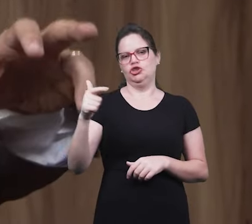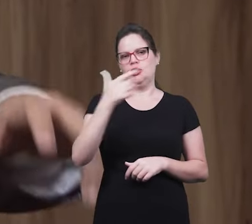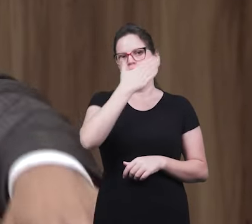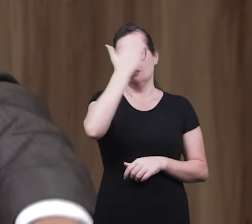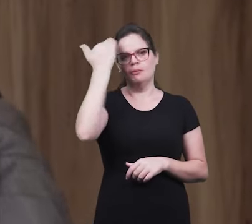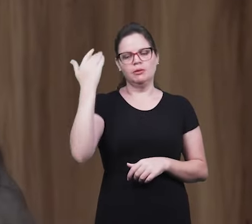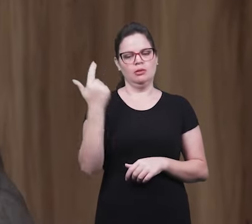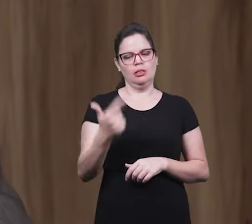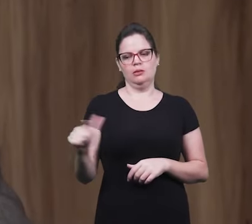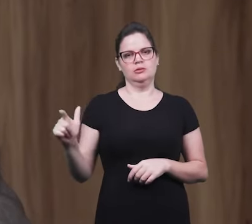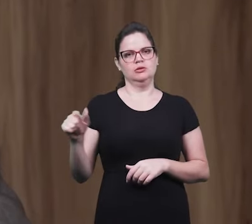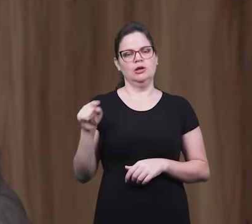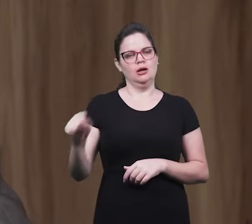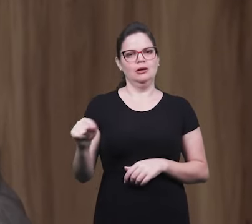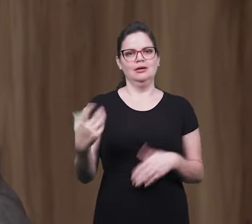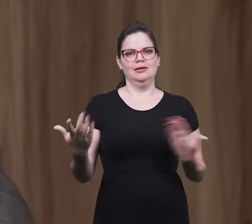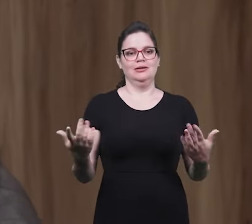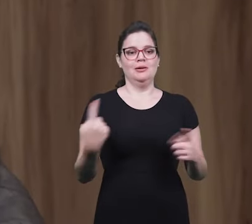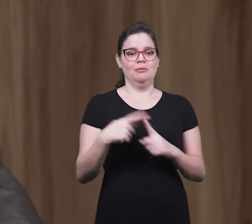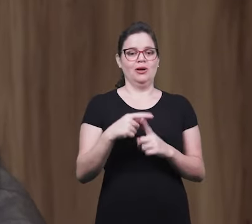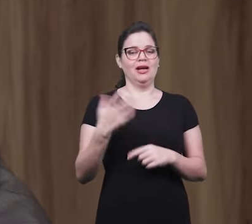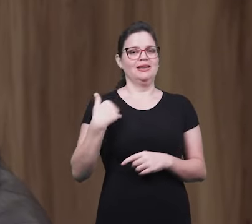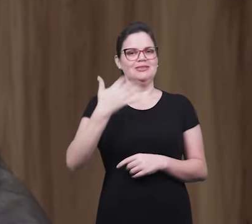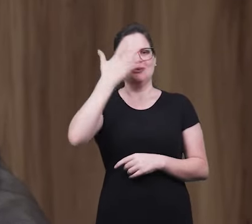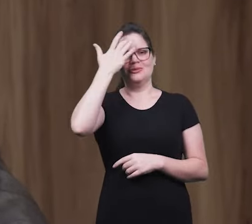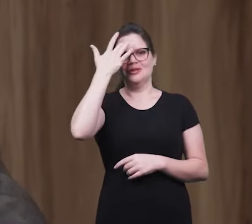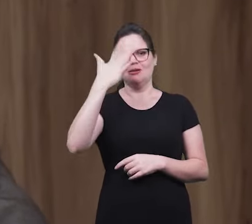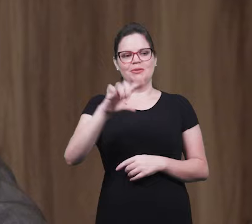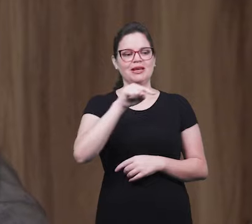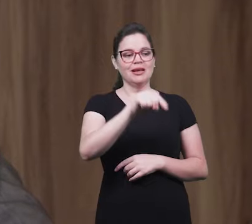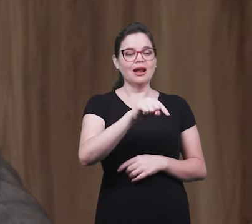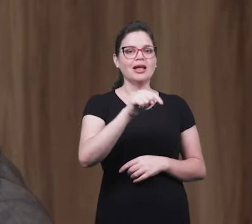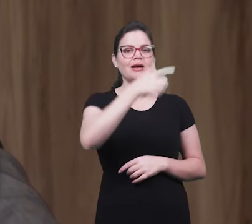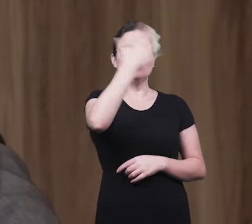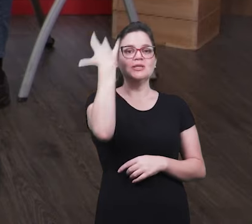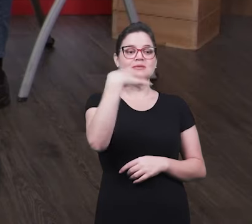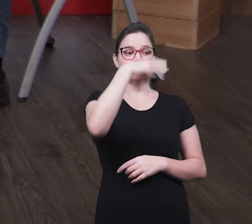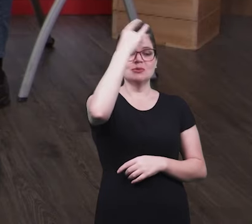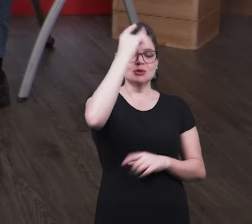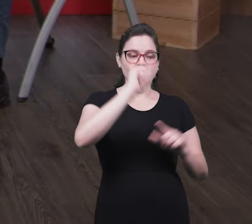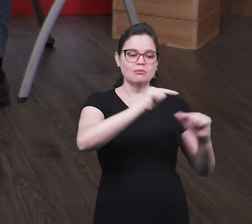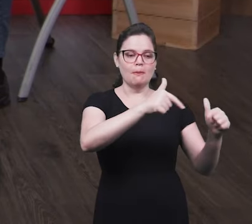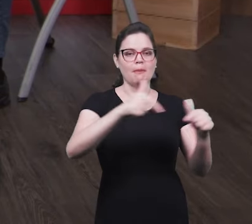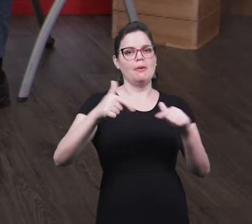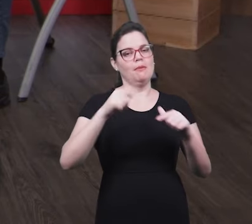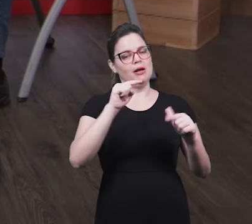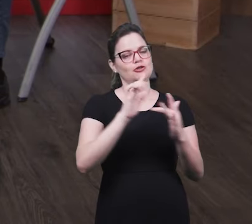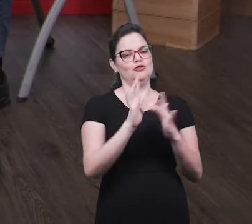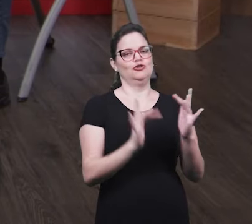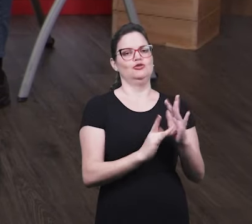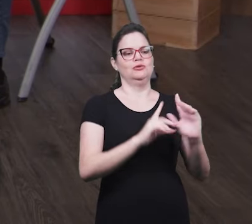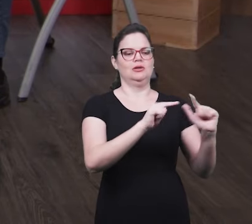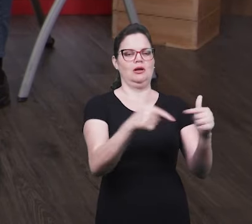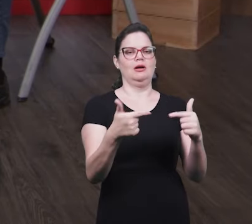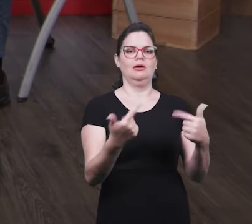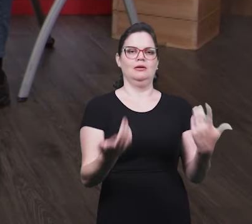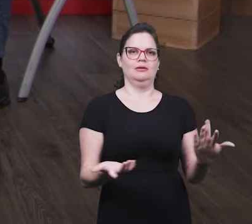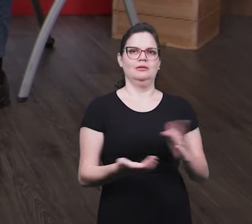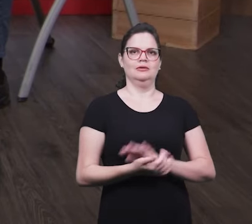do Espírito Santo, né, que o Senhor estava realizando. O Jerônimo, é